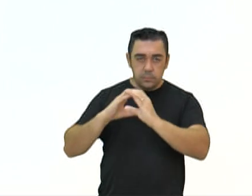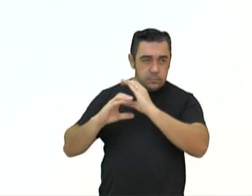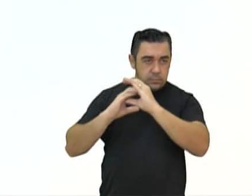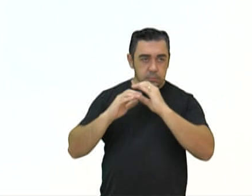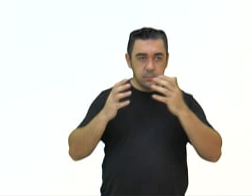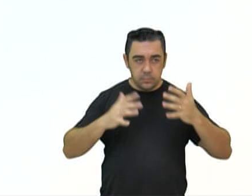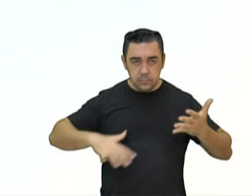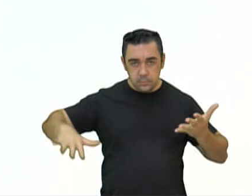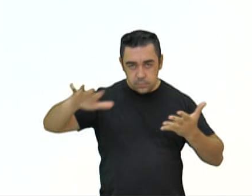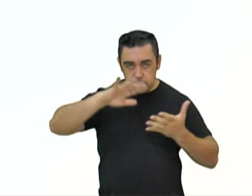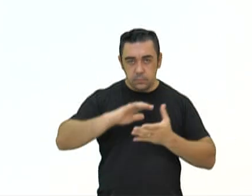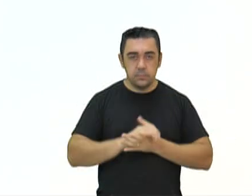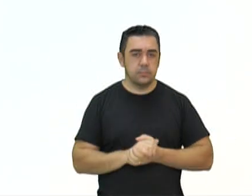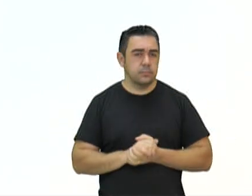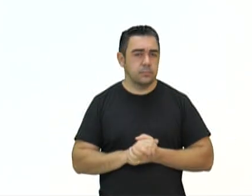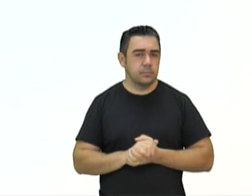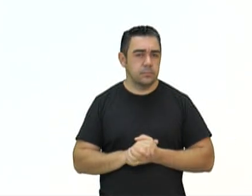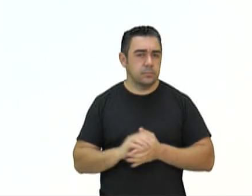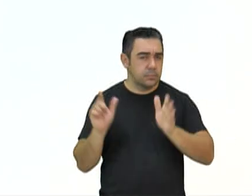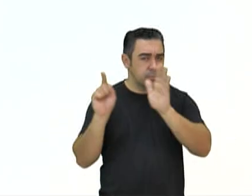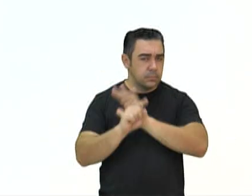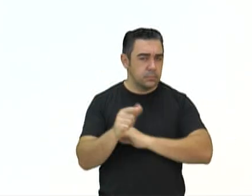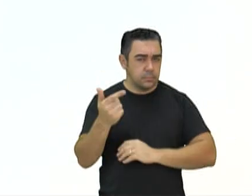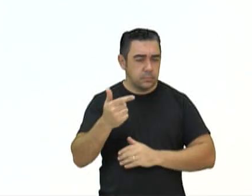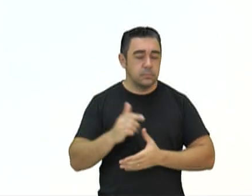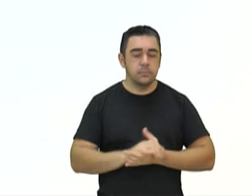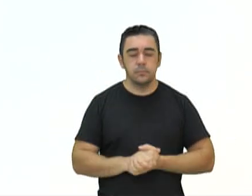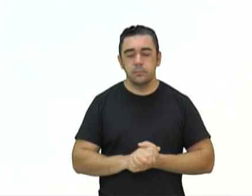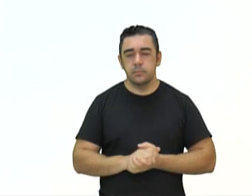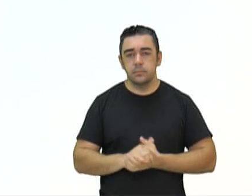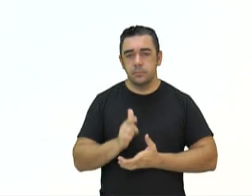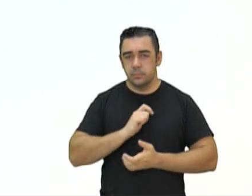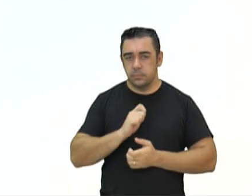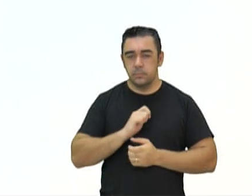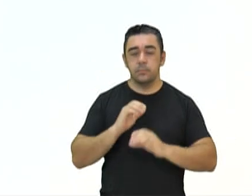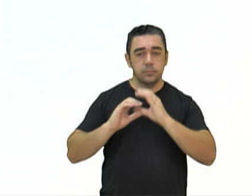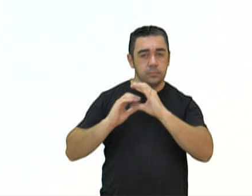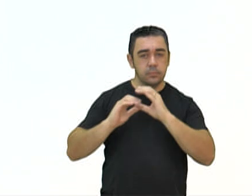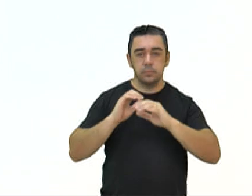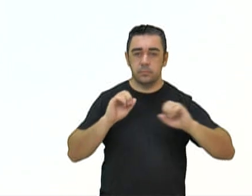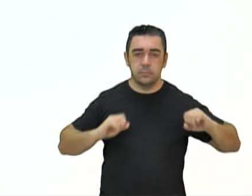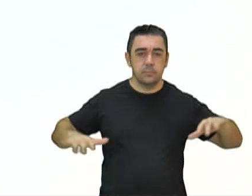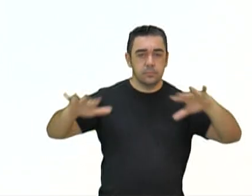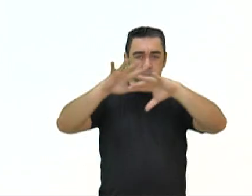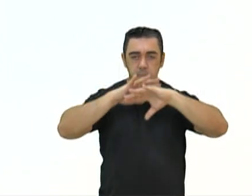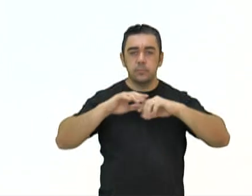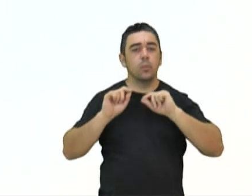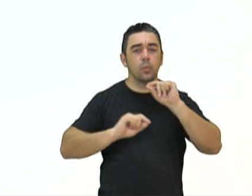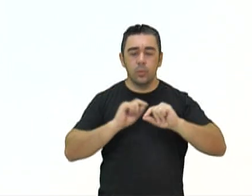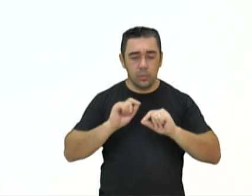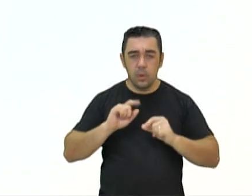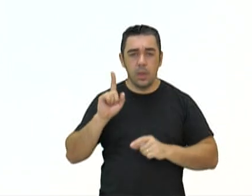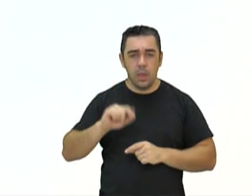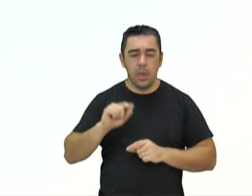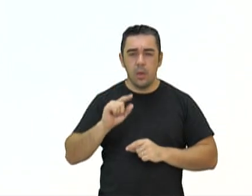de massa? Vamos de mais um quiz. Os meios de comunicação de massa constituem apenas uma pequena parte da indústria